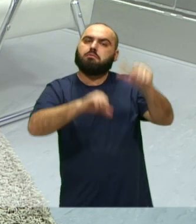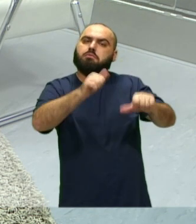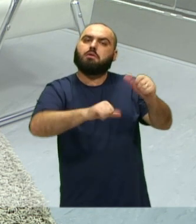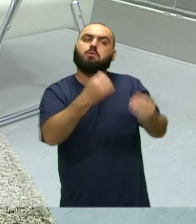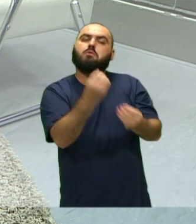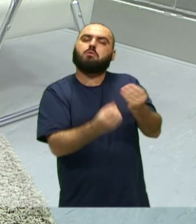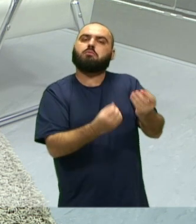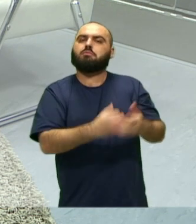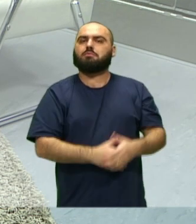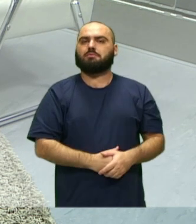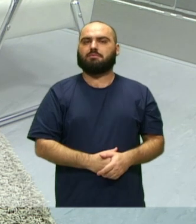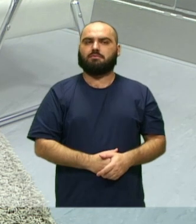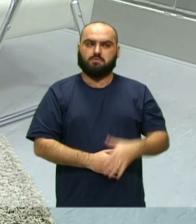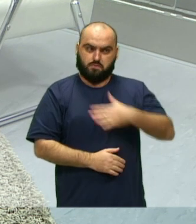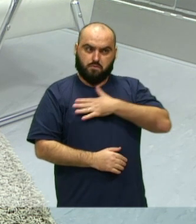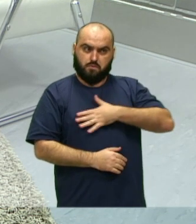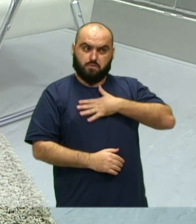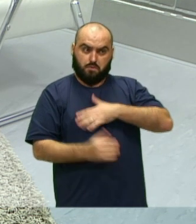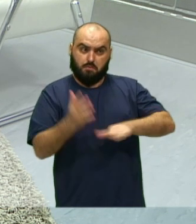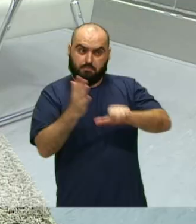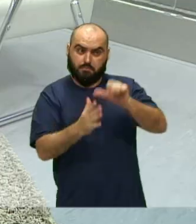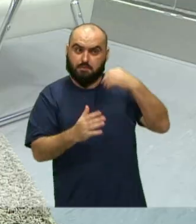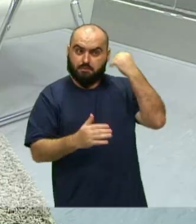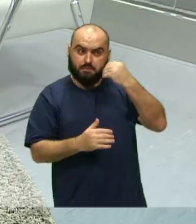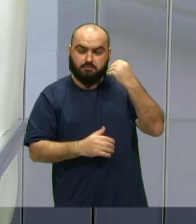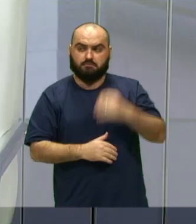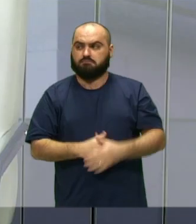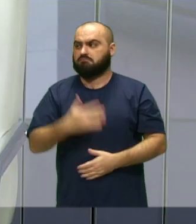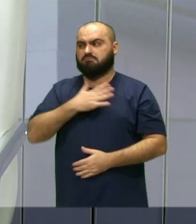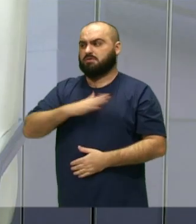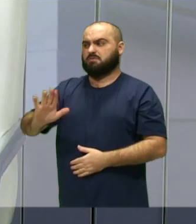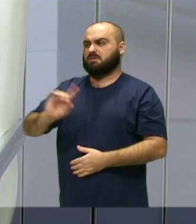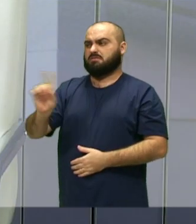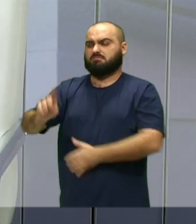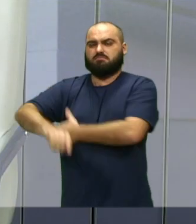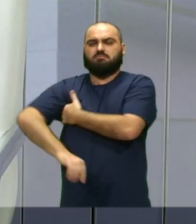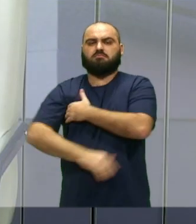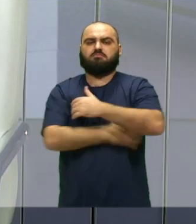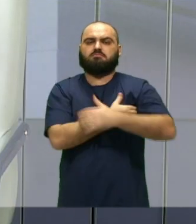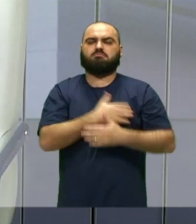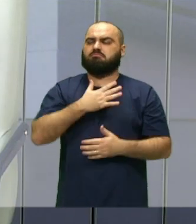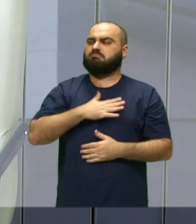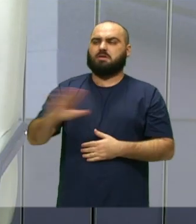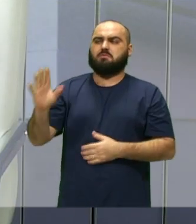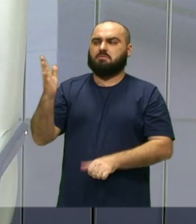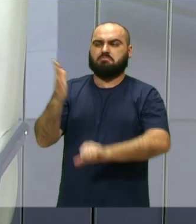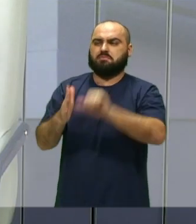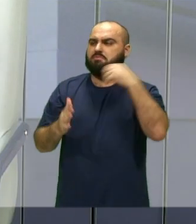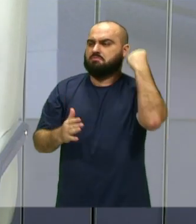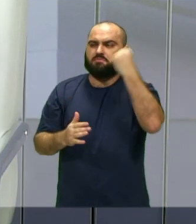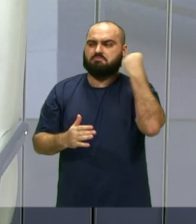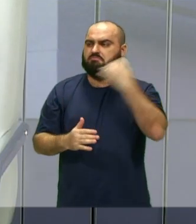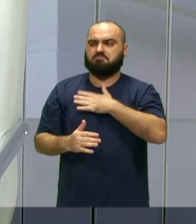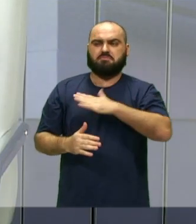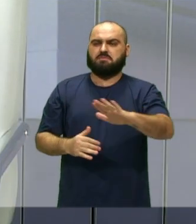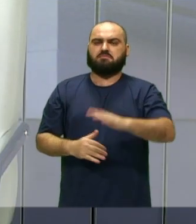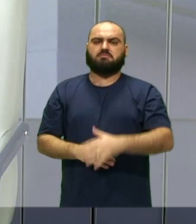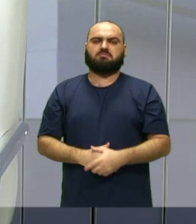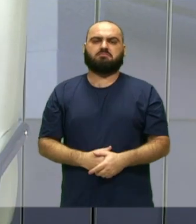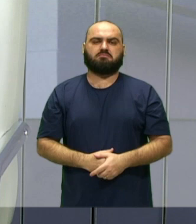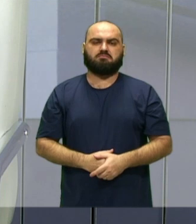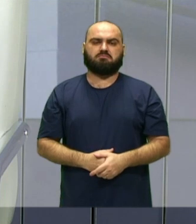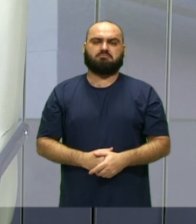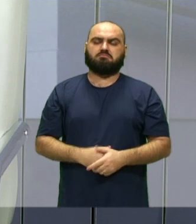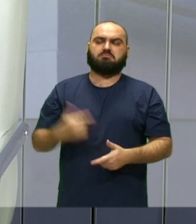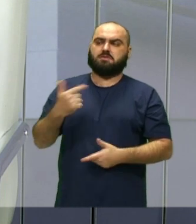aprimorar. Mas gostou da primeira experiência, vereadora? Não gostei. Não gostei da primeira experiência e não tenho uma experiência